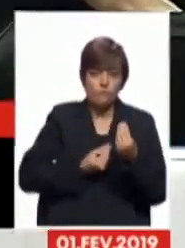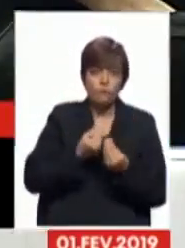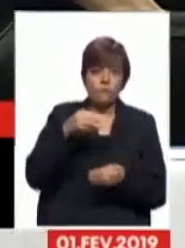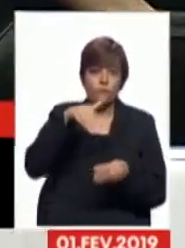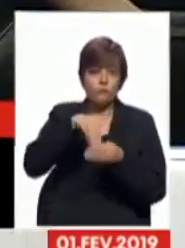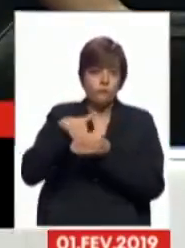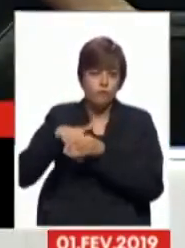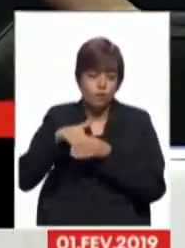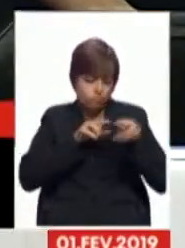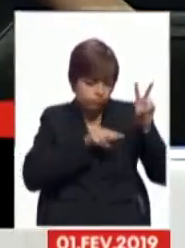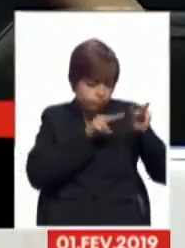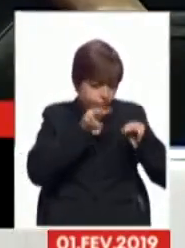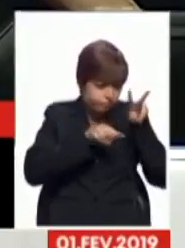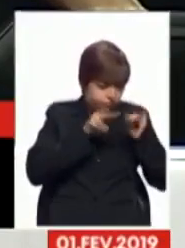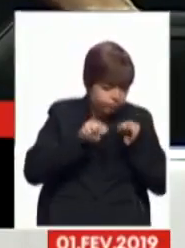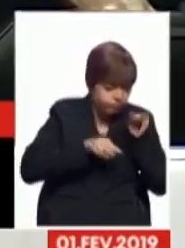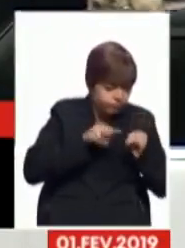para